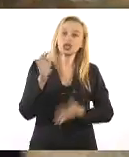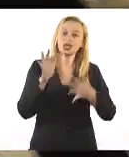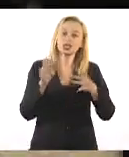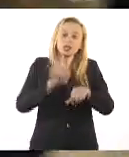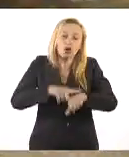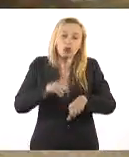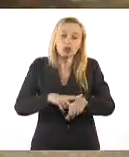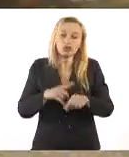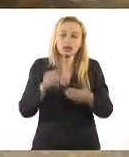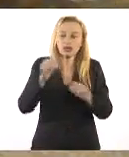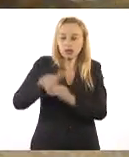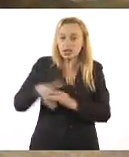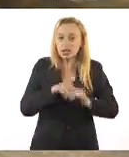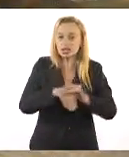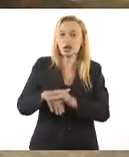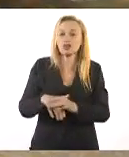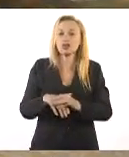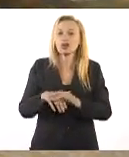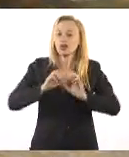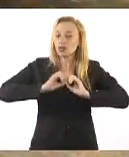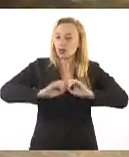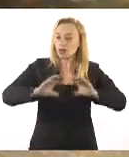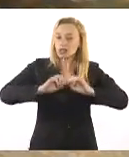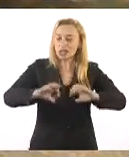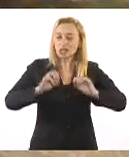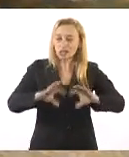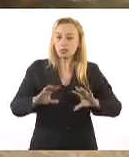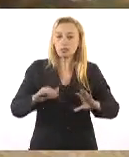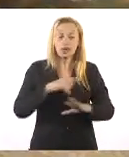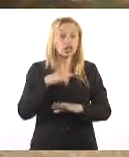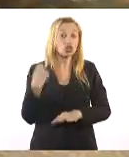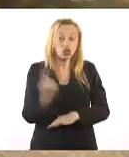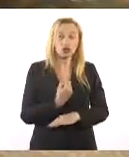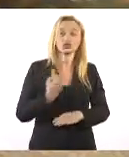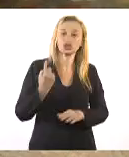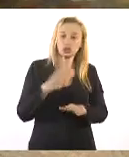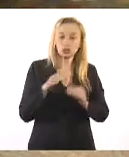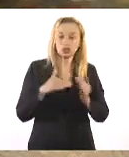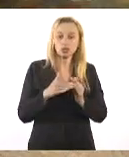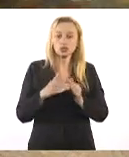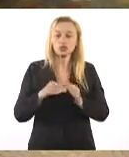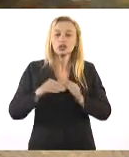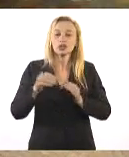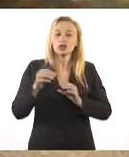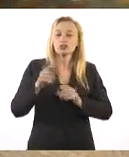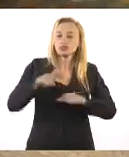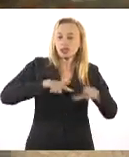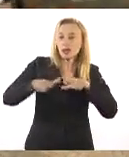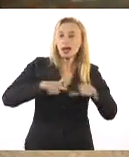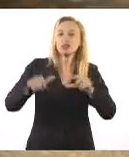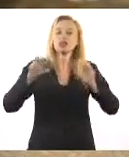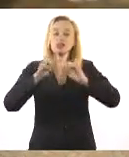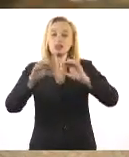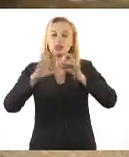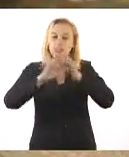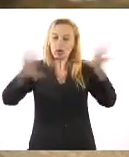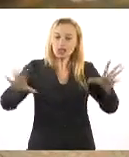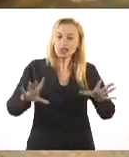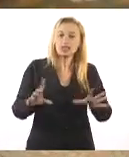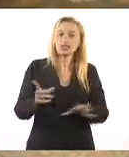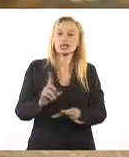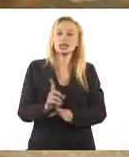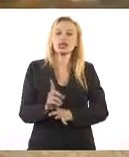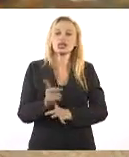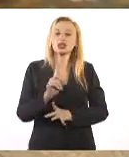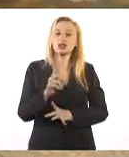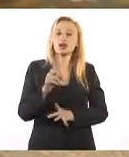é perto dessa votação foi uma aula e um exercício a todos nós né um exercício de democracia porque democracia não é